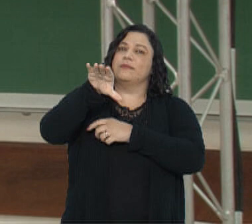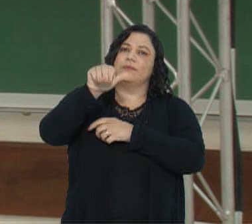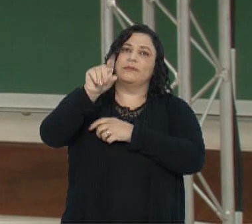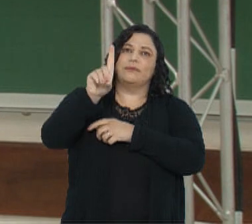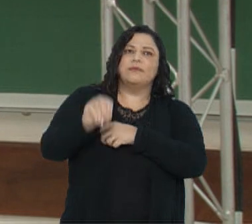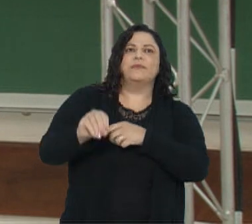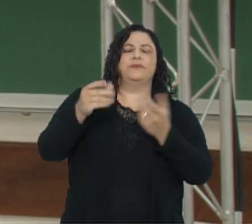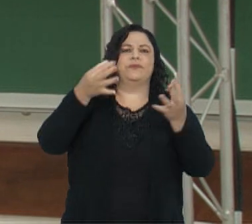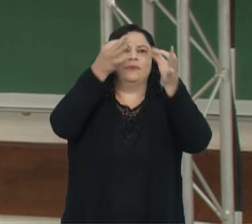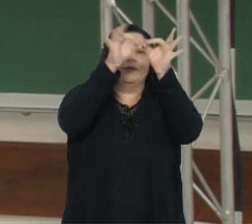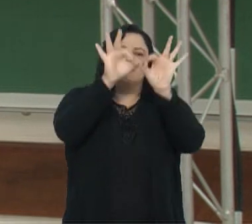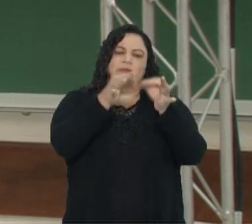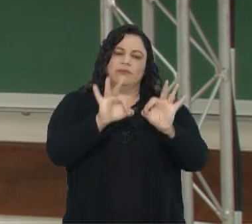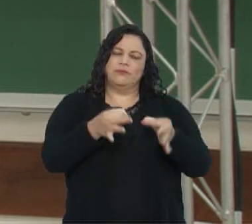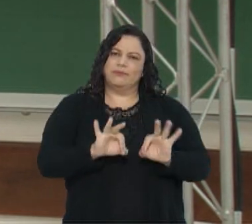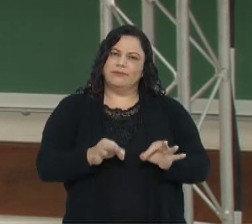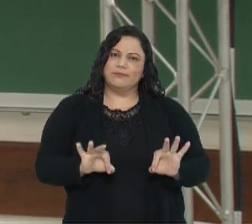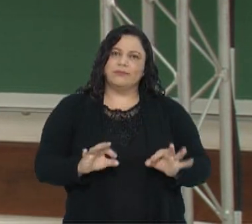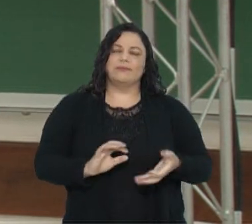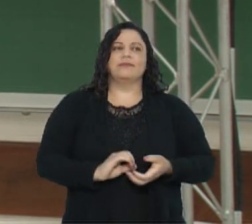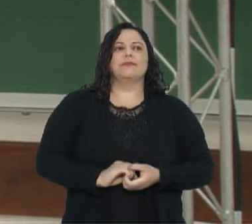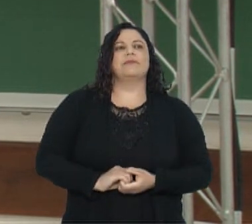na sintaxe, né?